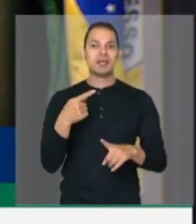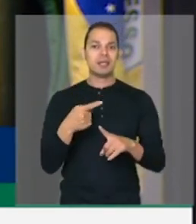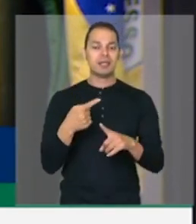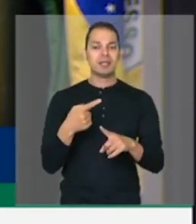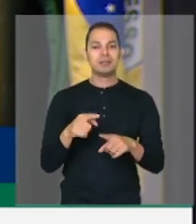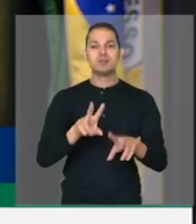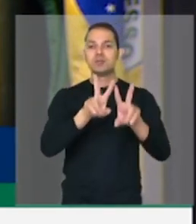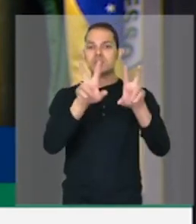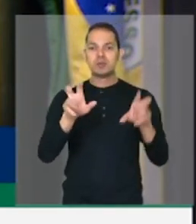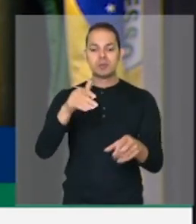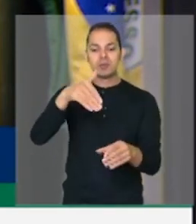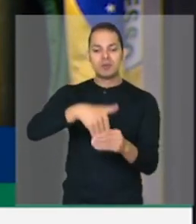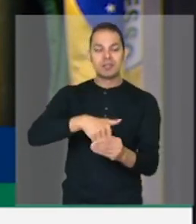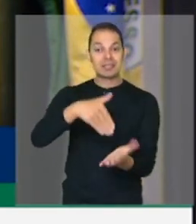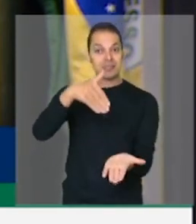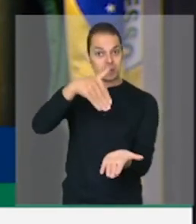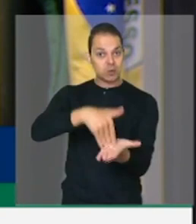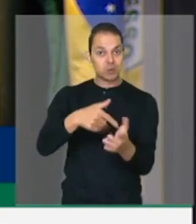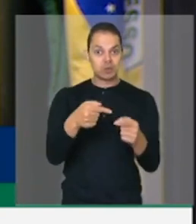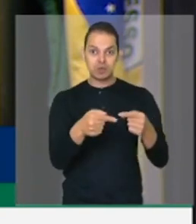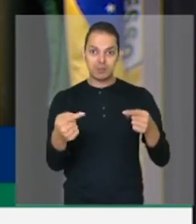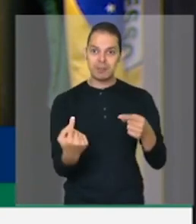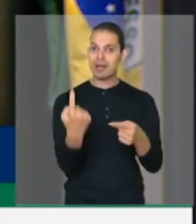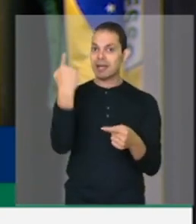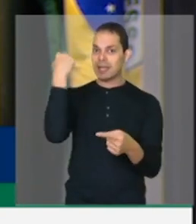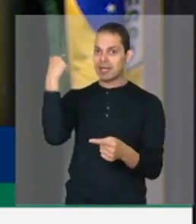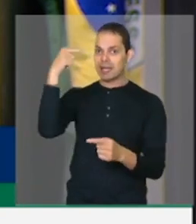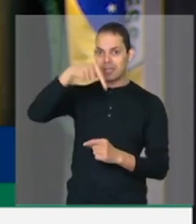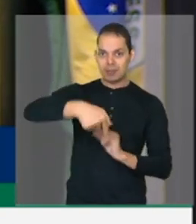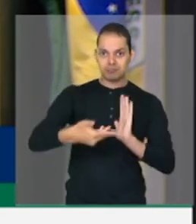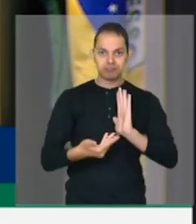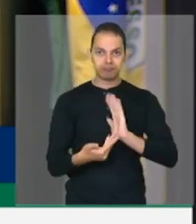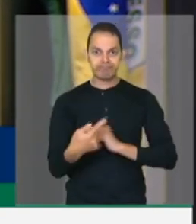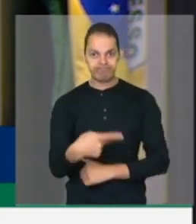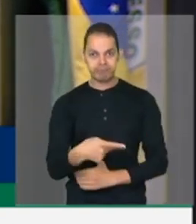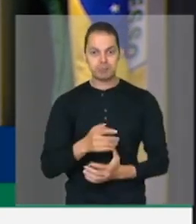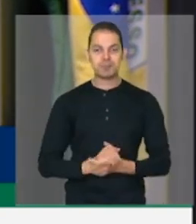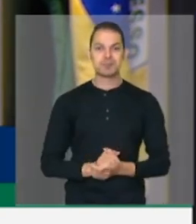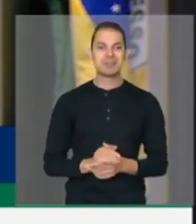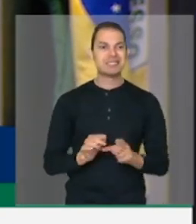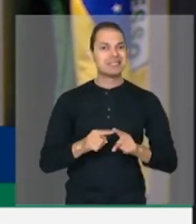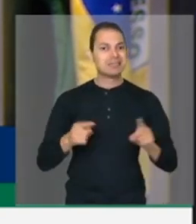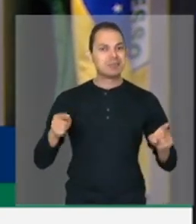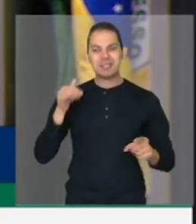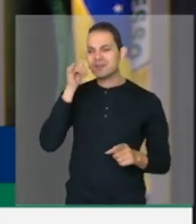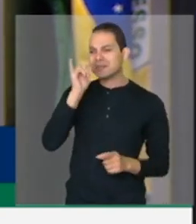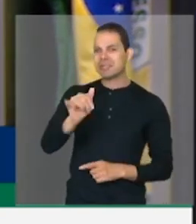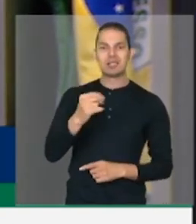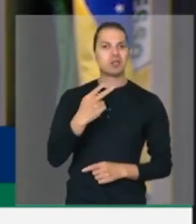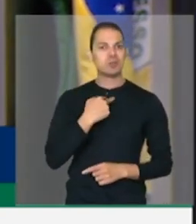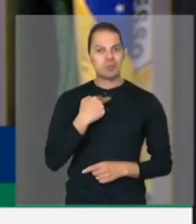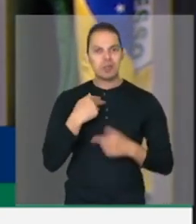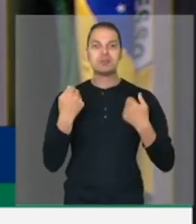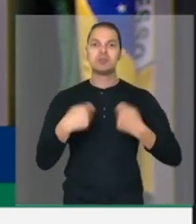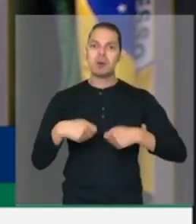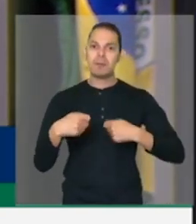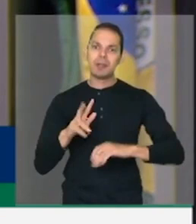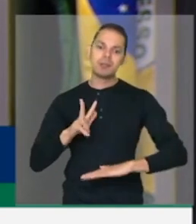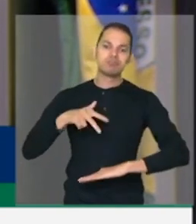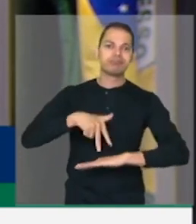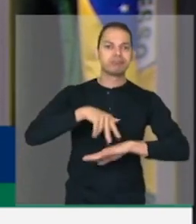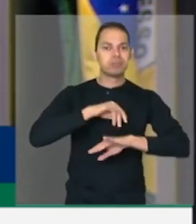última votação na semana passada aqui mas não posso deixar de falar